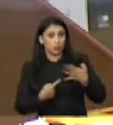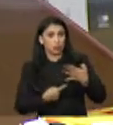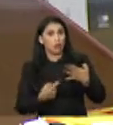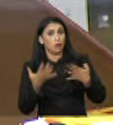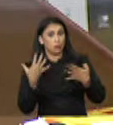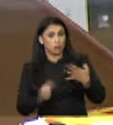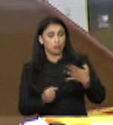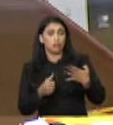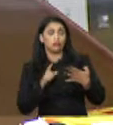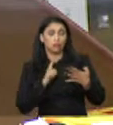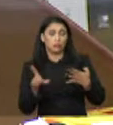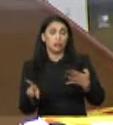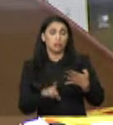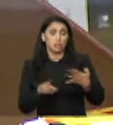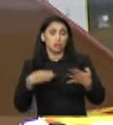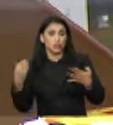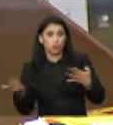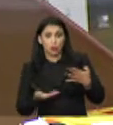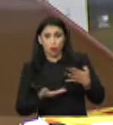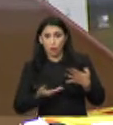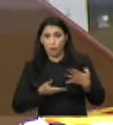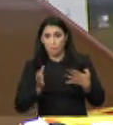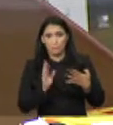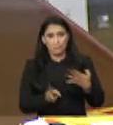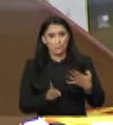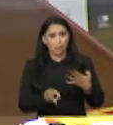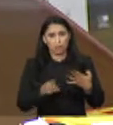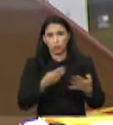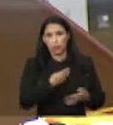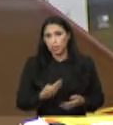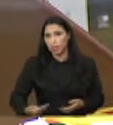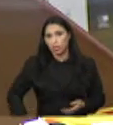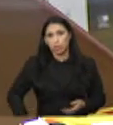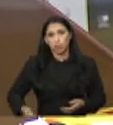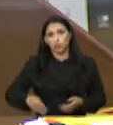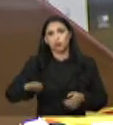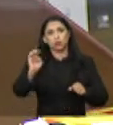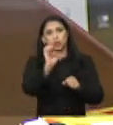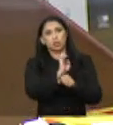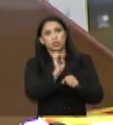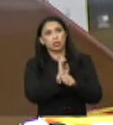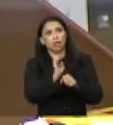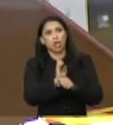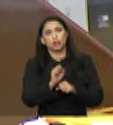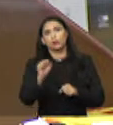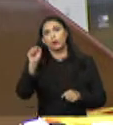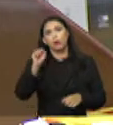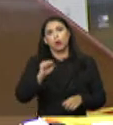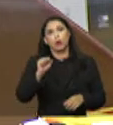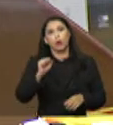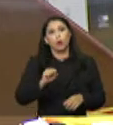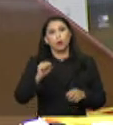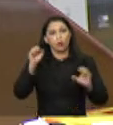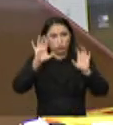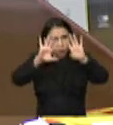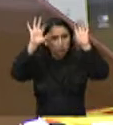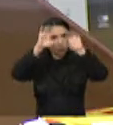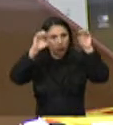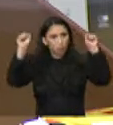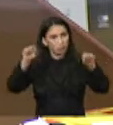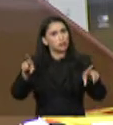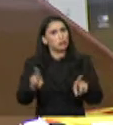mesmo que e assim como Réus ministros de estado ministros de tribunais superiores e até do Supremo Tribunal Federal